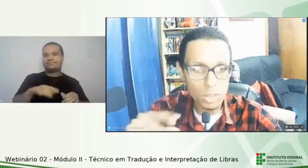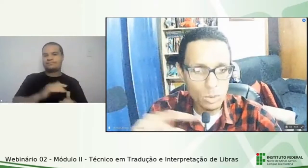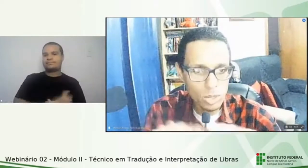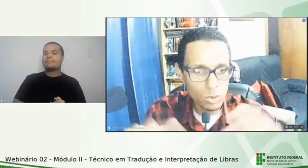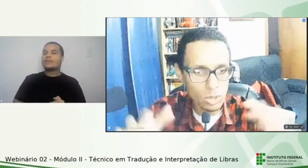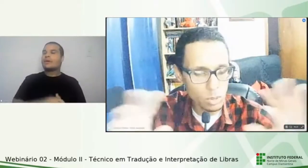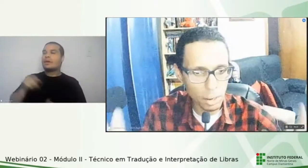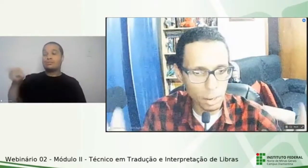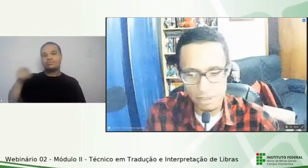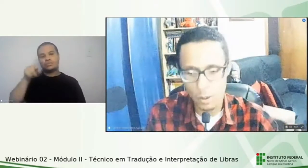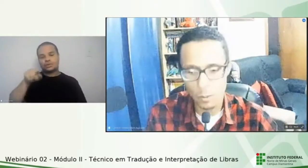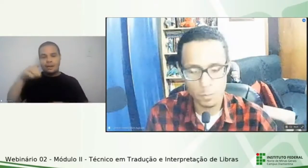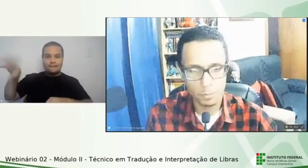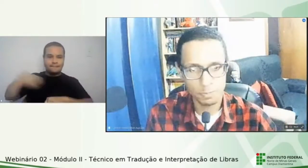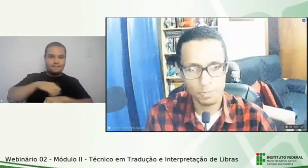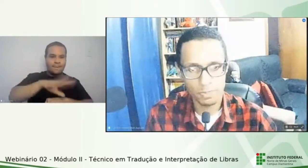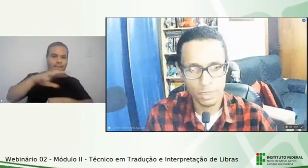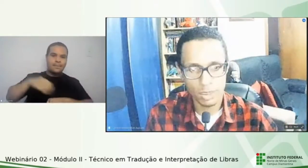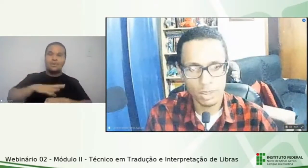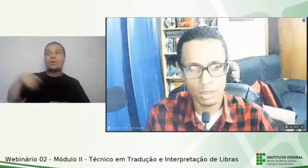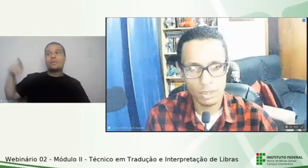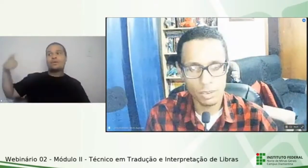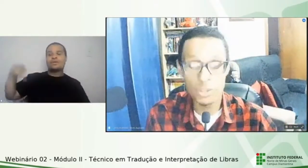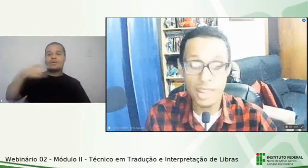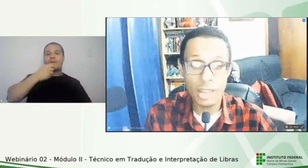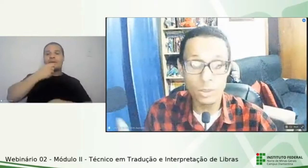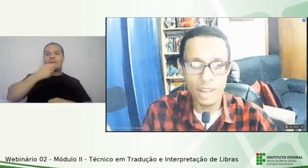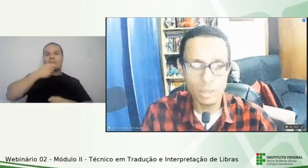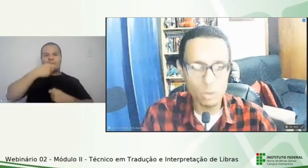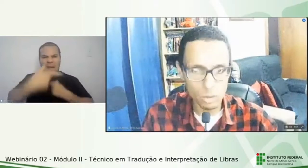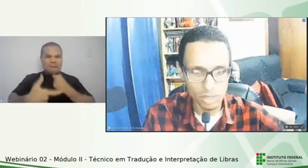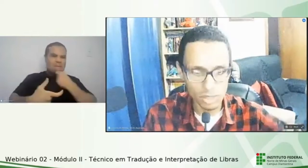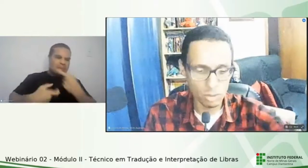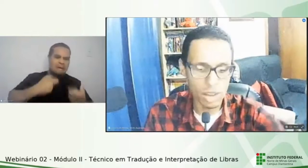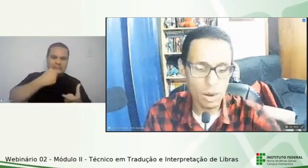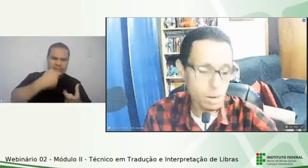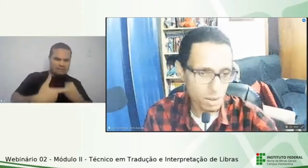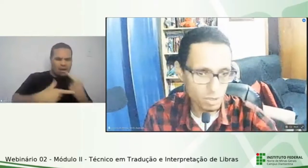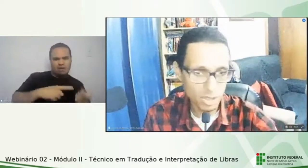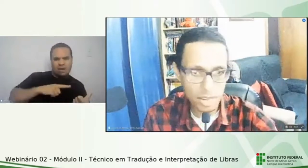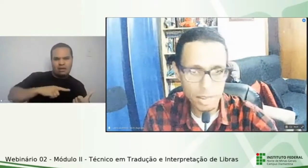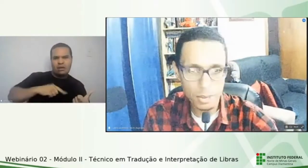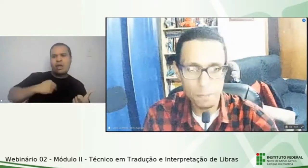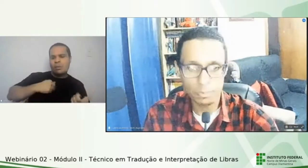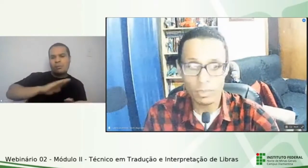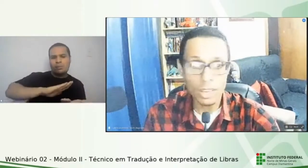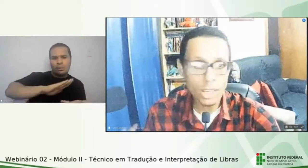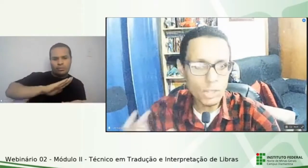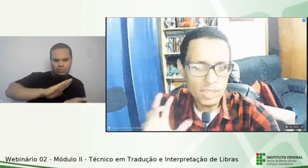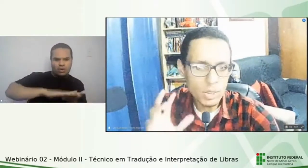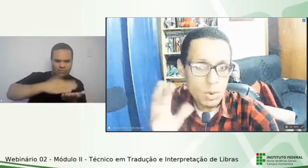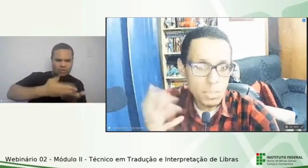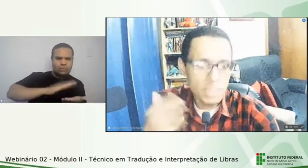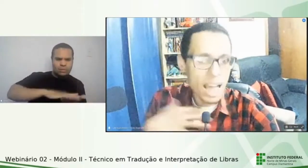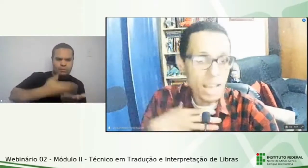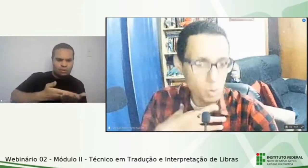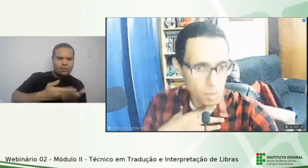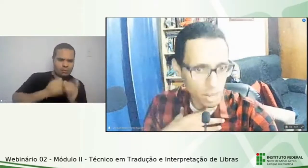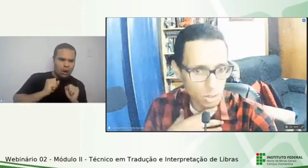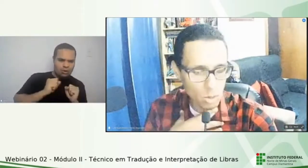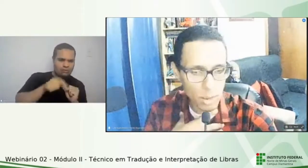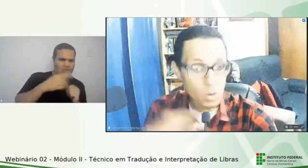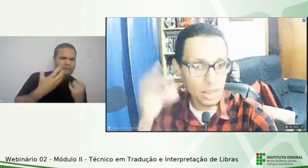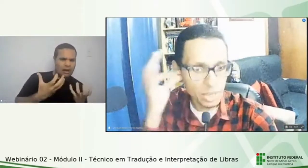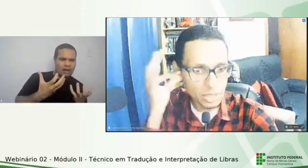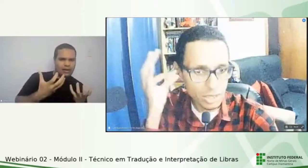falando isso de palavrão. Você quer que eu traduza isso toda hora para você? Isso vai ser um combinado,